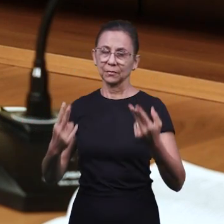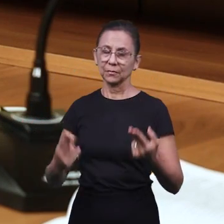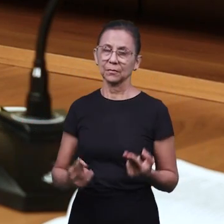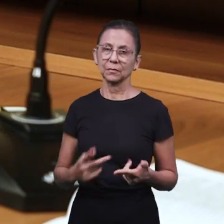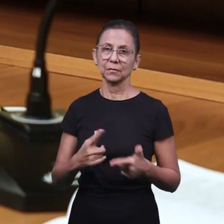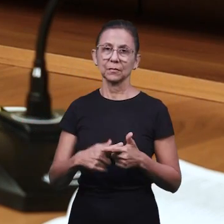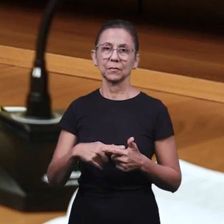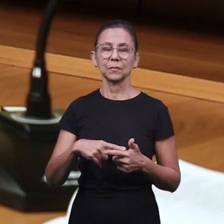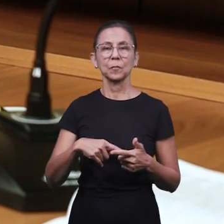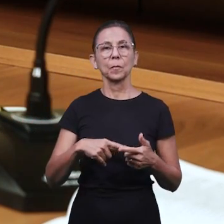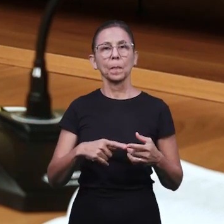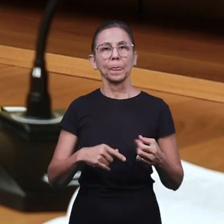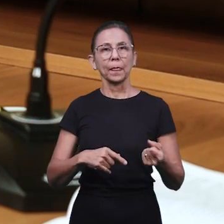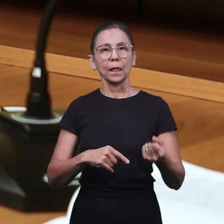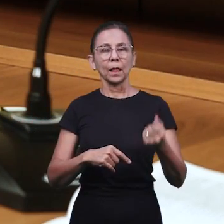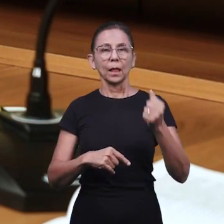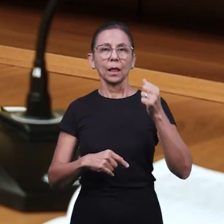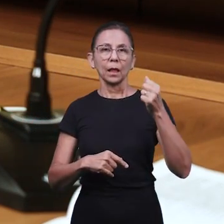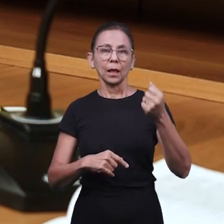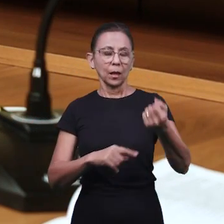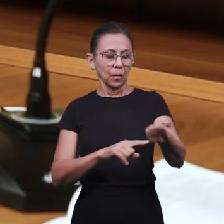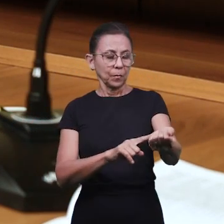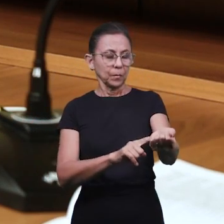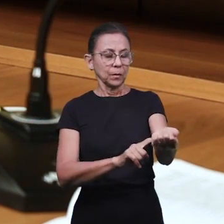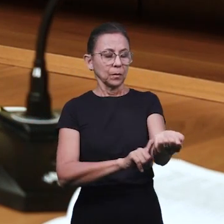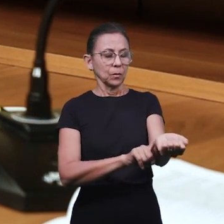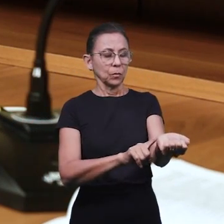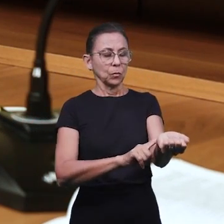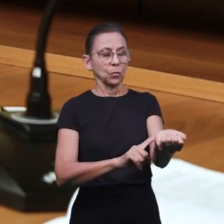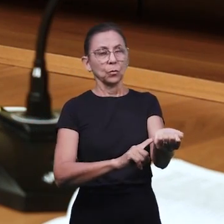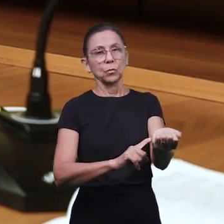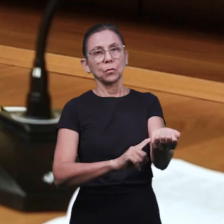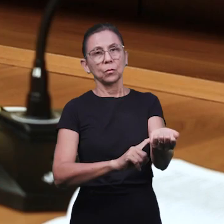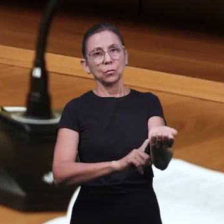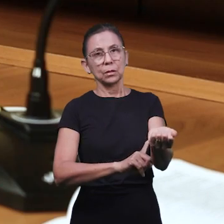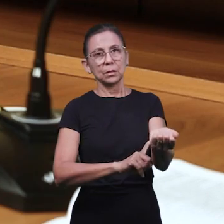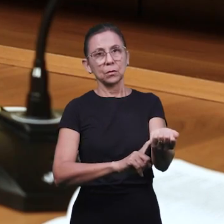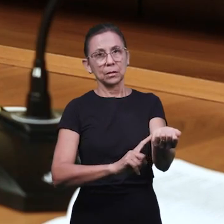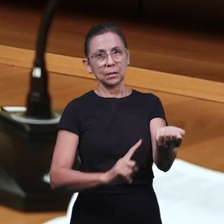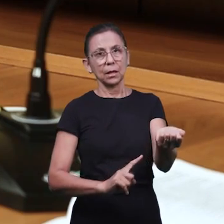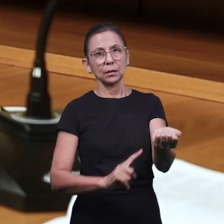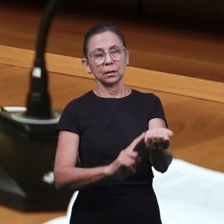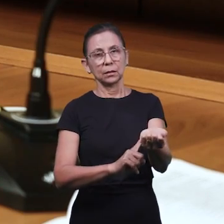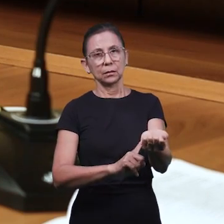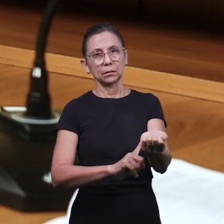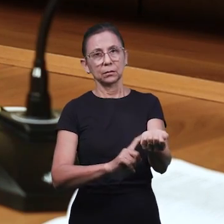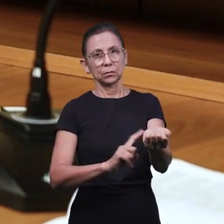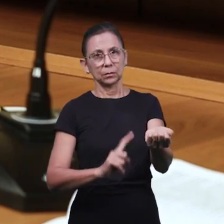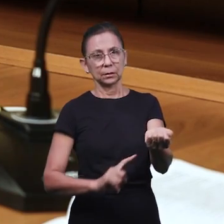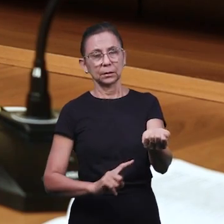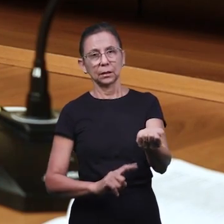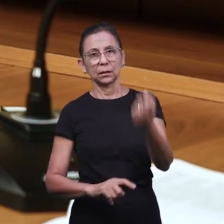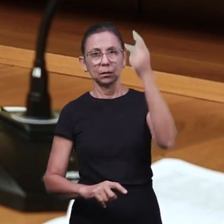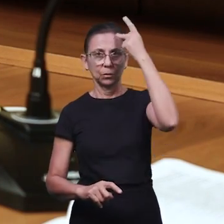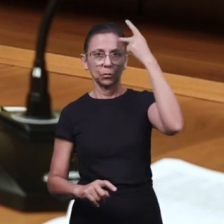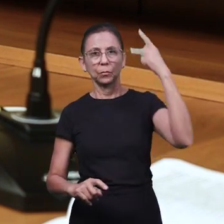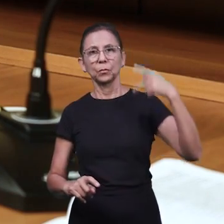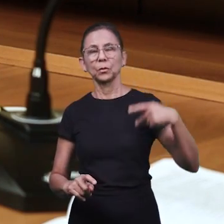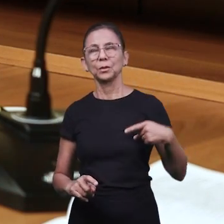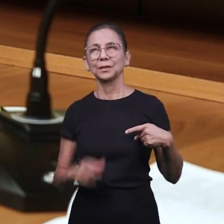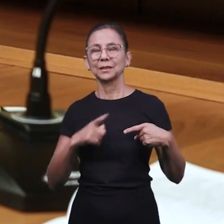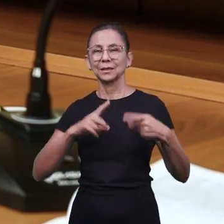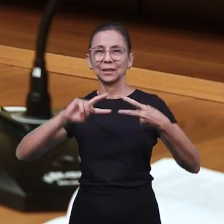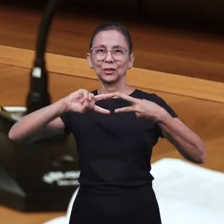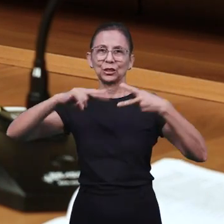humano, ele tem uma herança genética, não é? Você vai se parecer com seu pai, com a